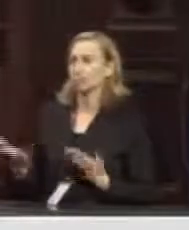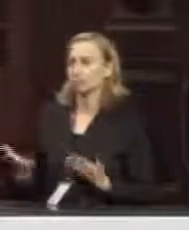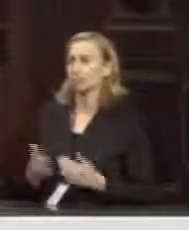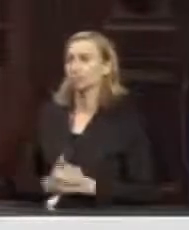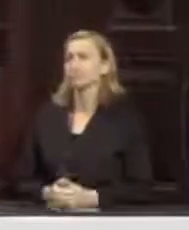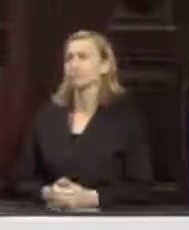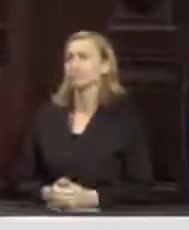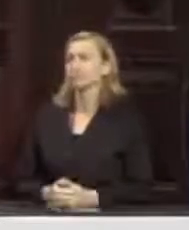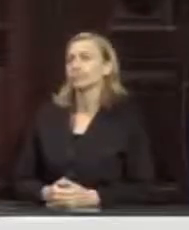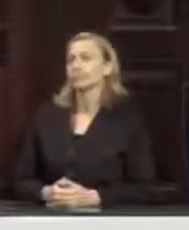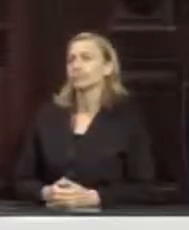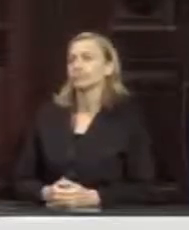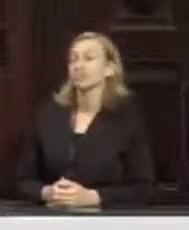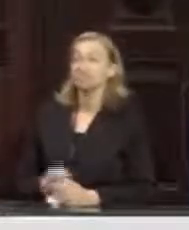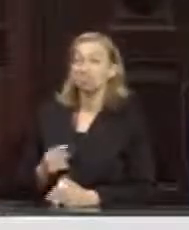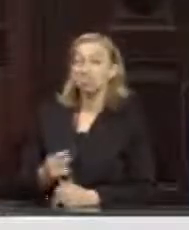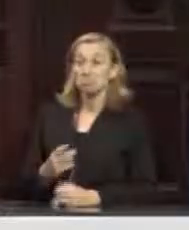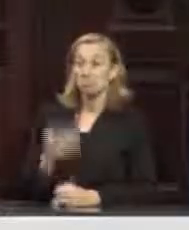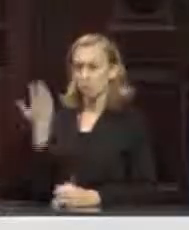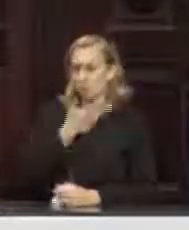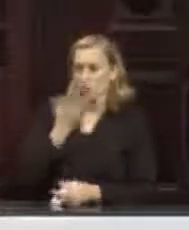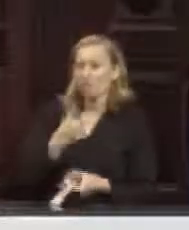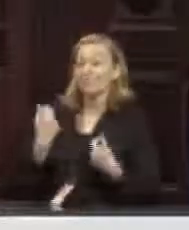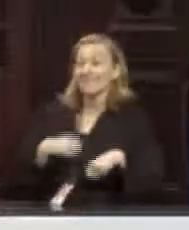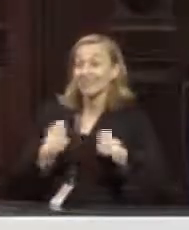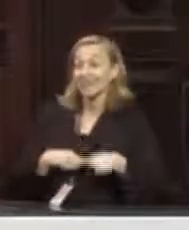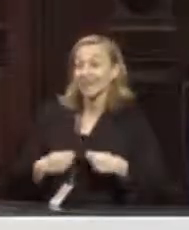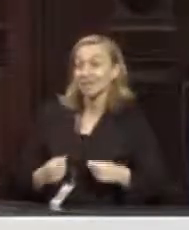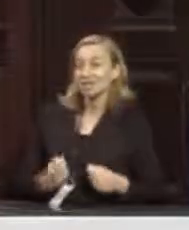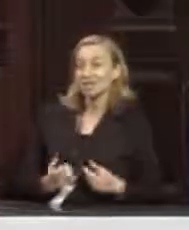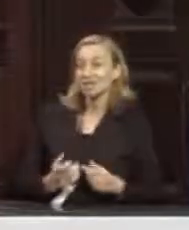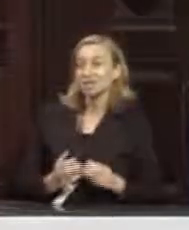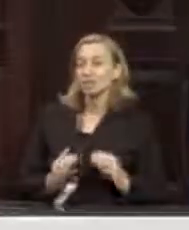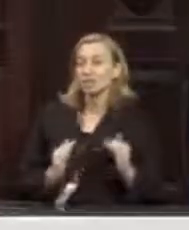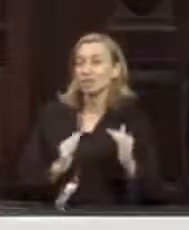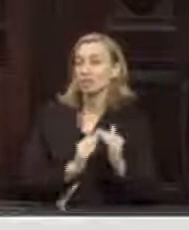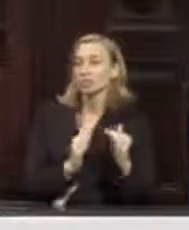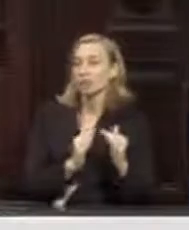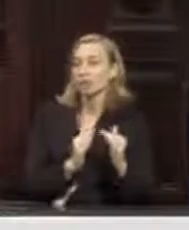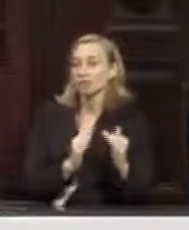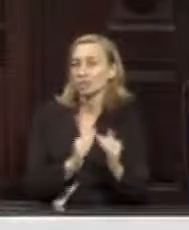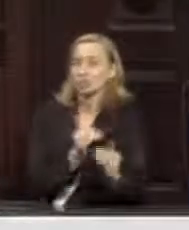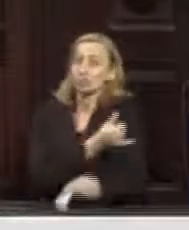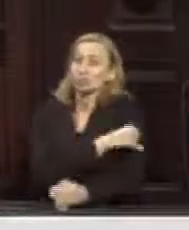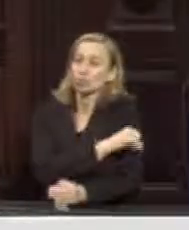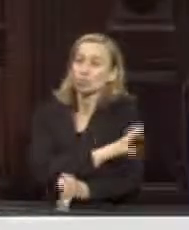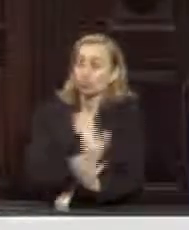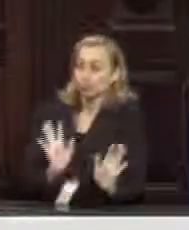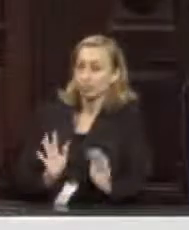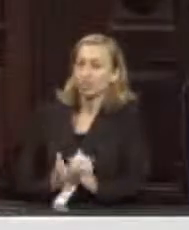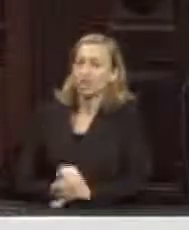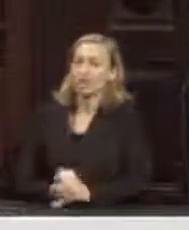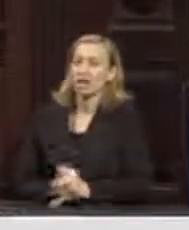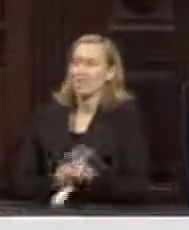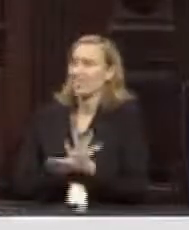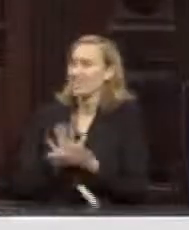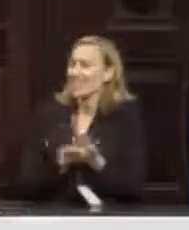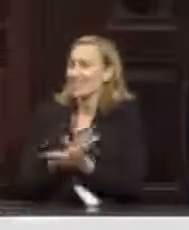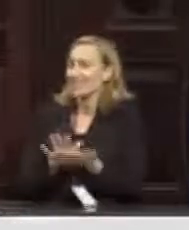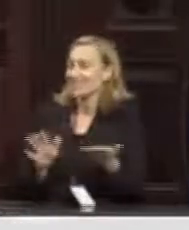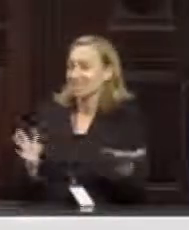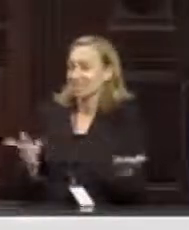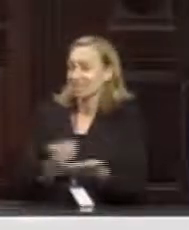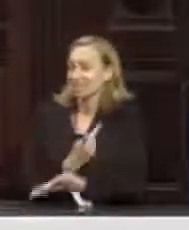o atendimento das necessidades dessas populações desabrigadas. E nada disso é